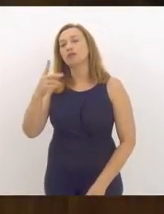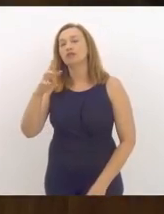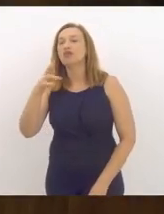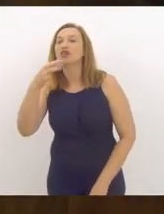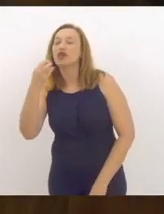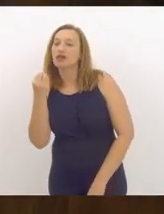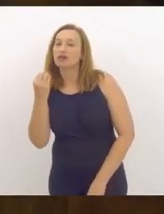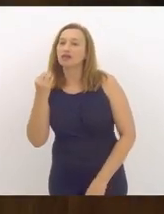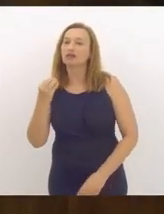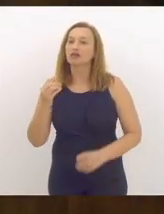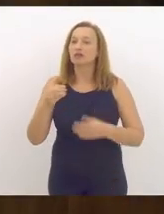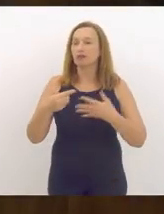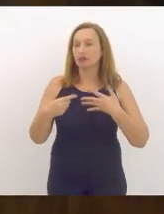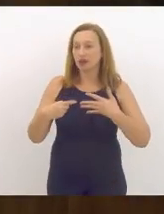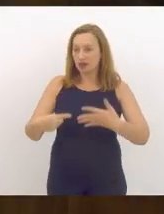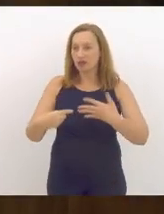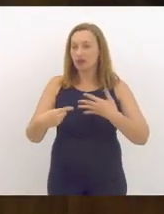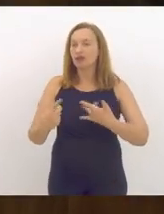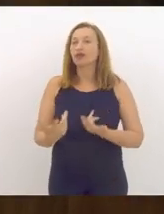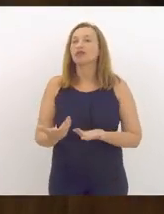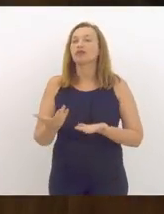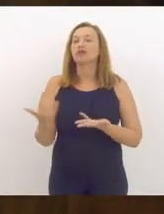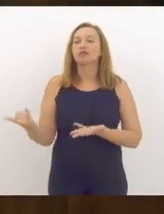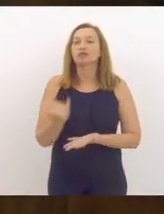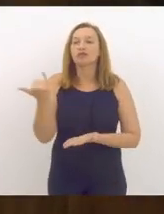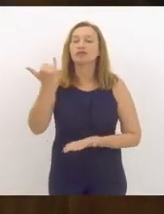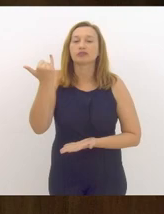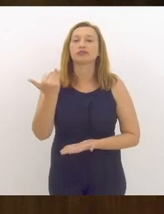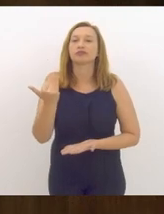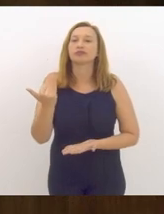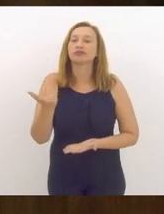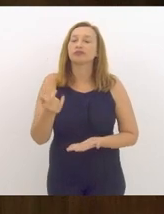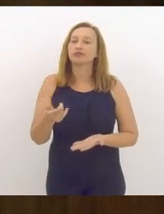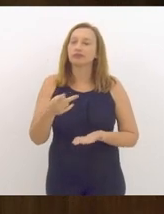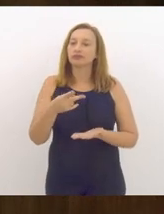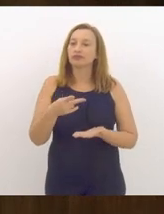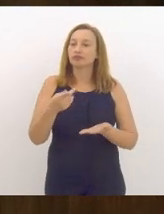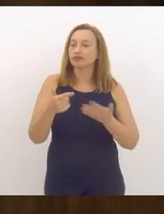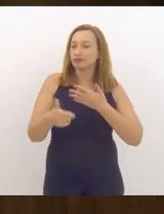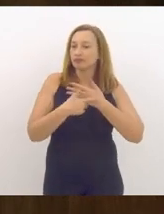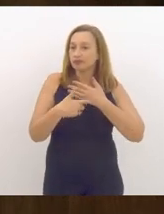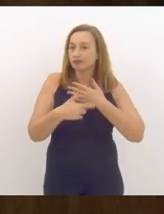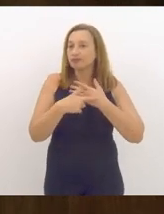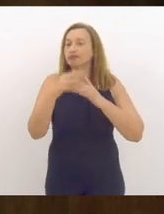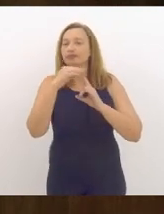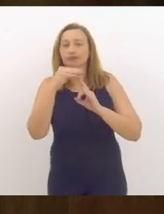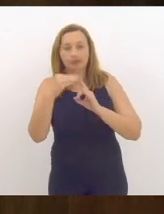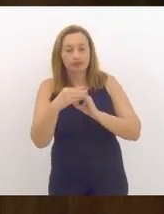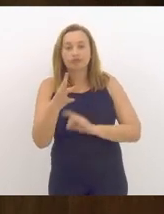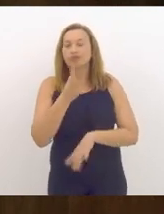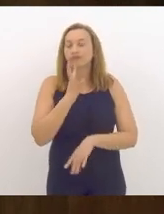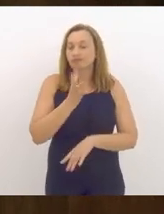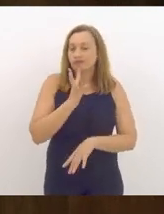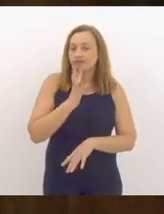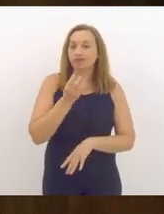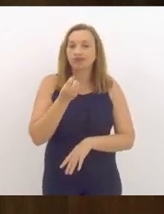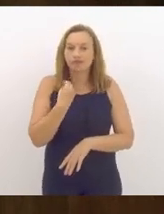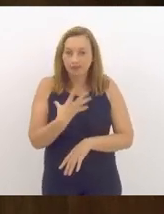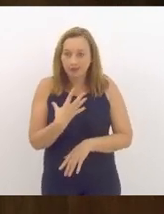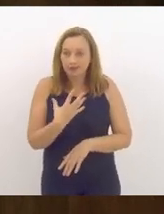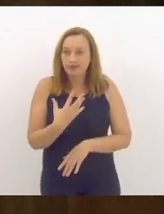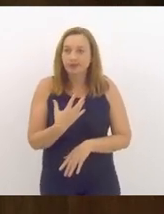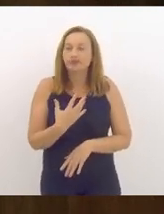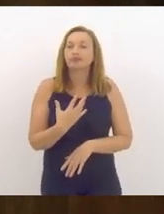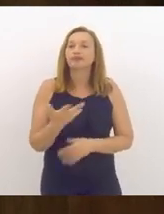de reafirmar o papel daquela instituição que Vossa Excelência bem conhece, também referenciado ali